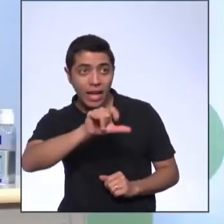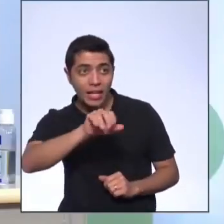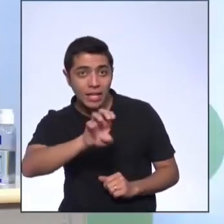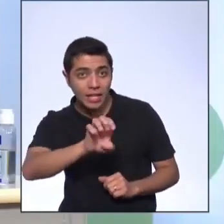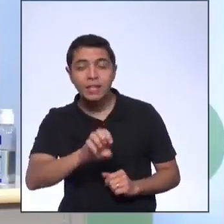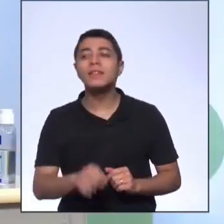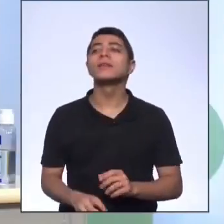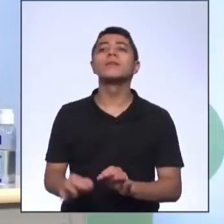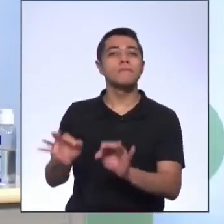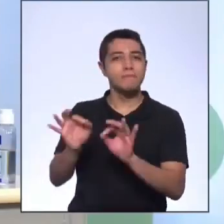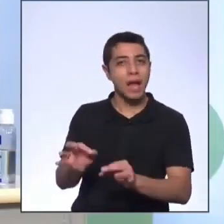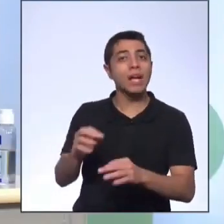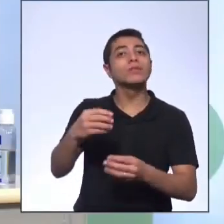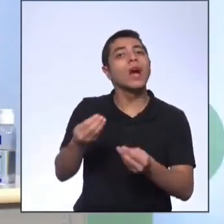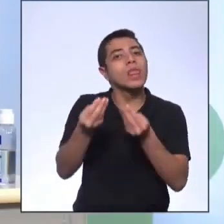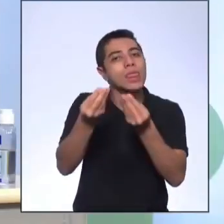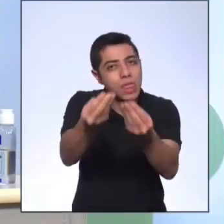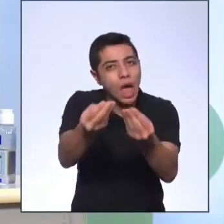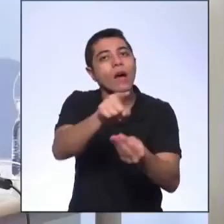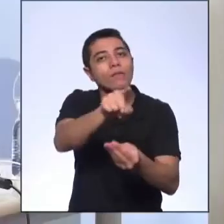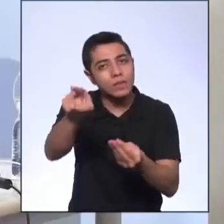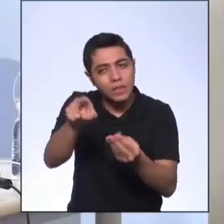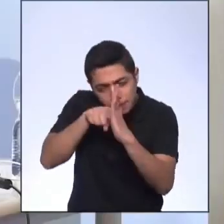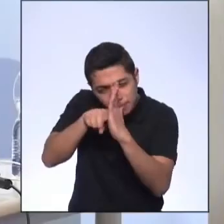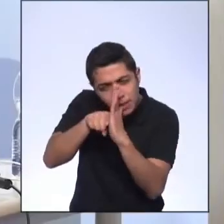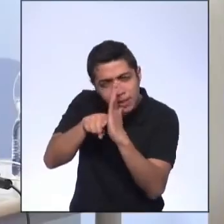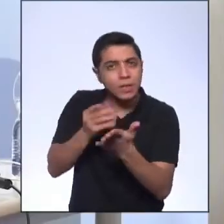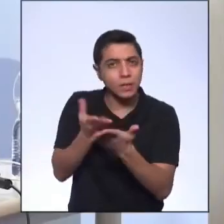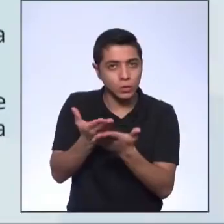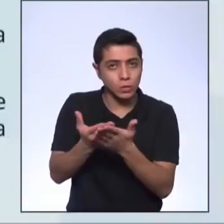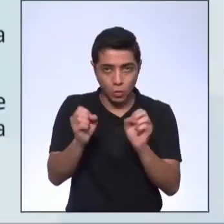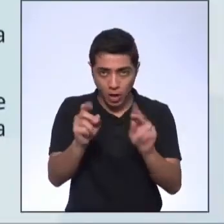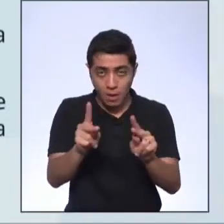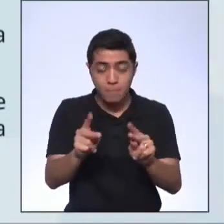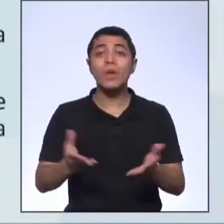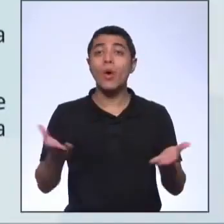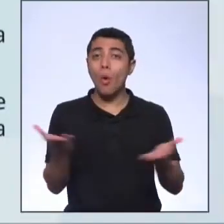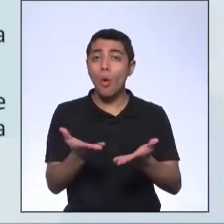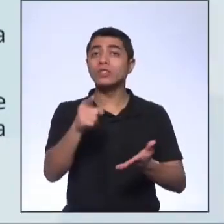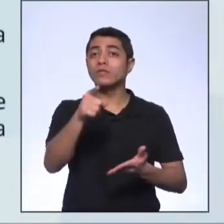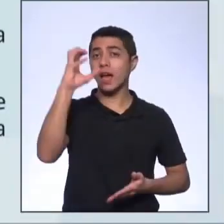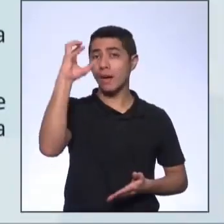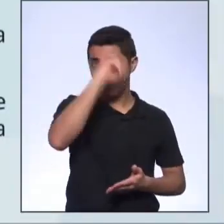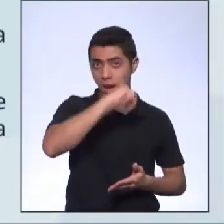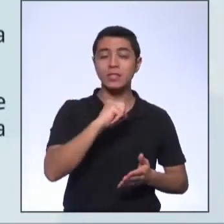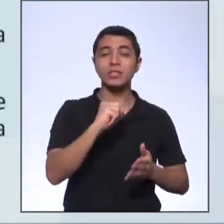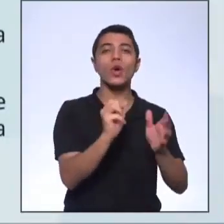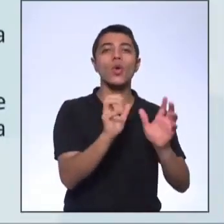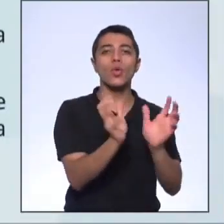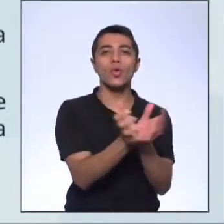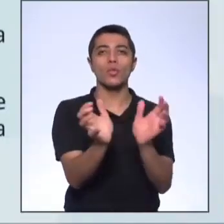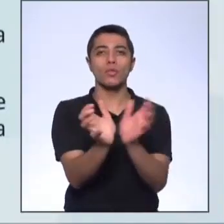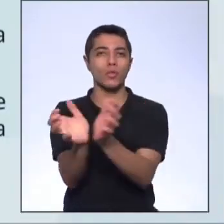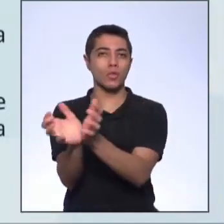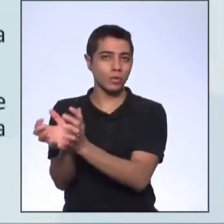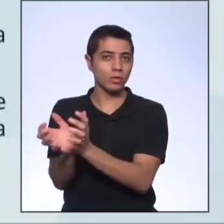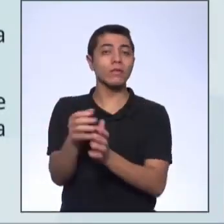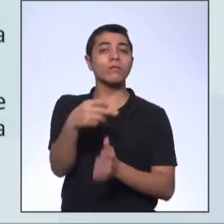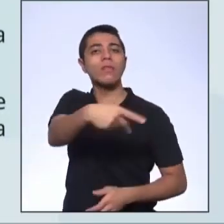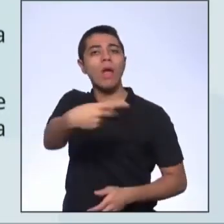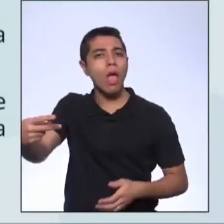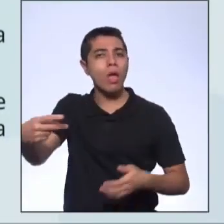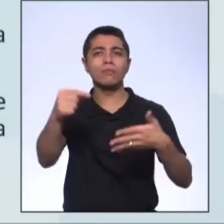como pesquisa para vocês, Exatamente. né? Então, o que aprendemos hoje é identificar esses grupos, né, através de características